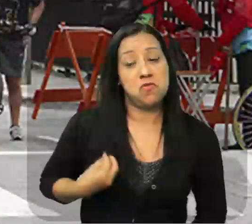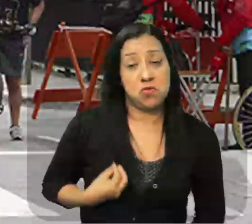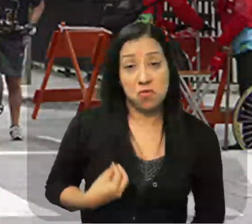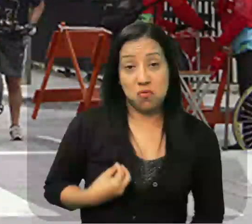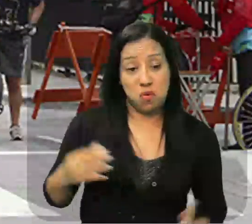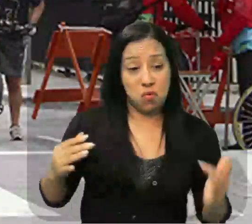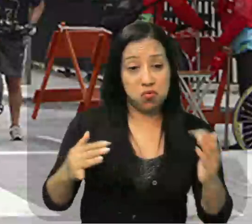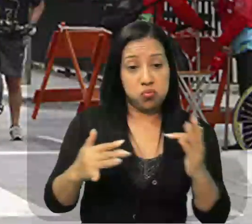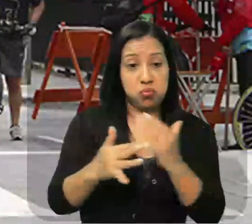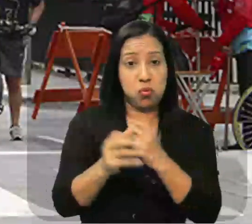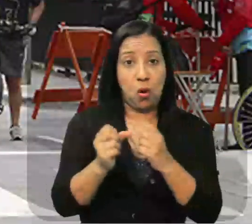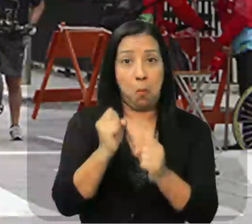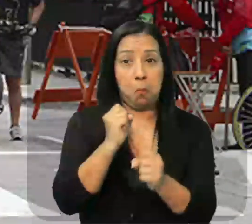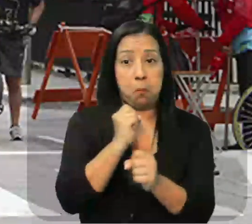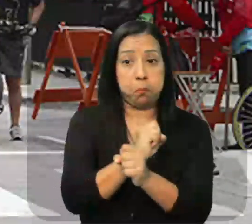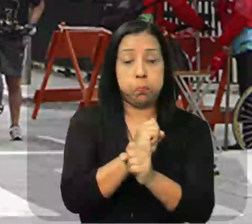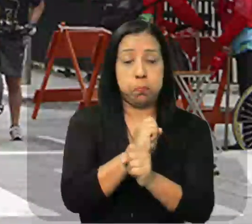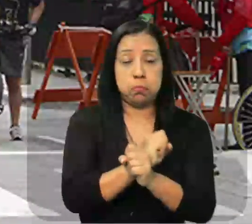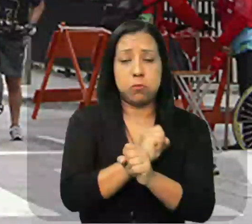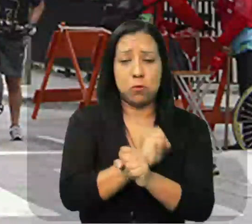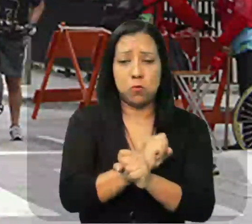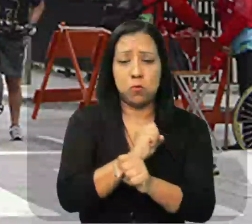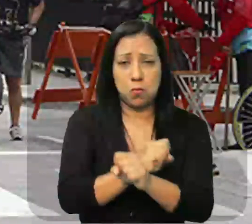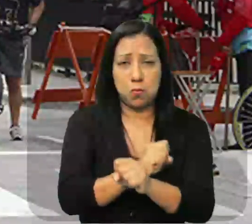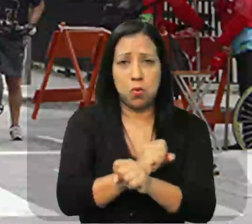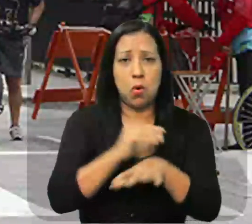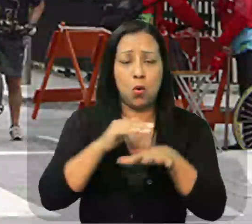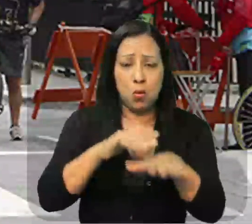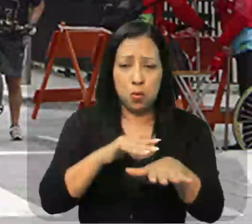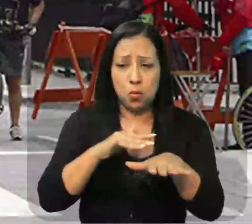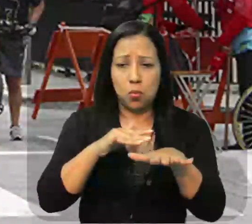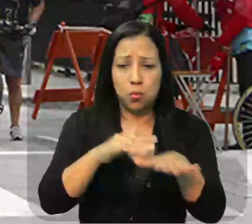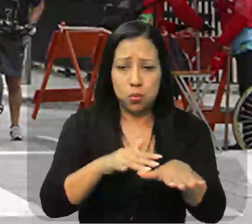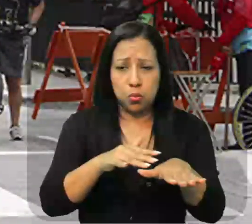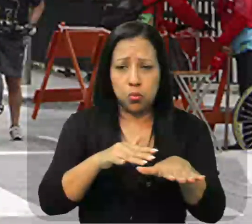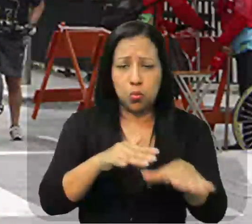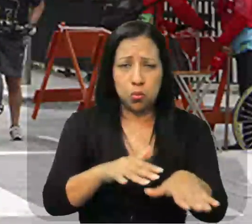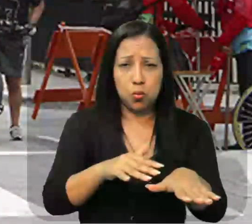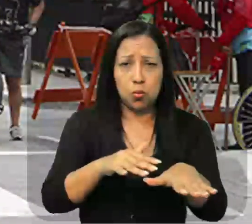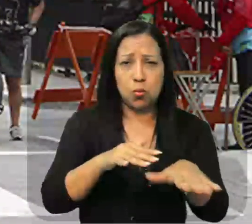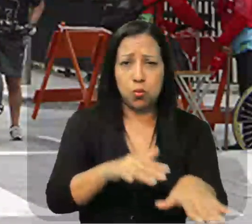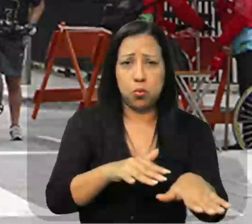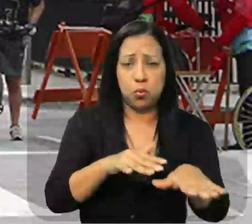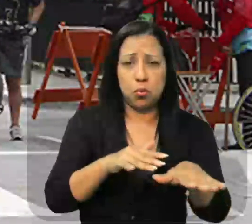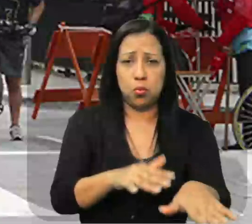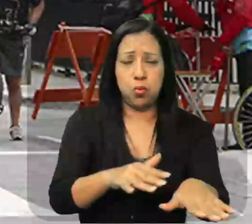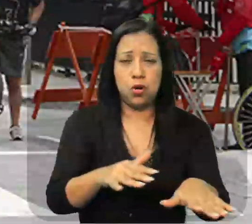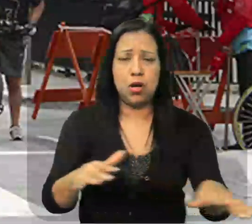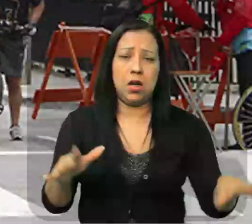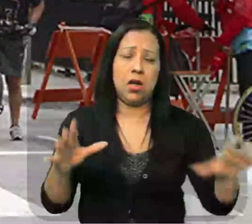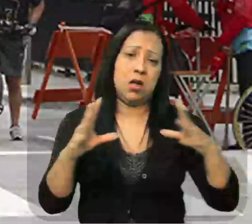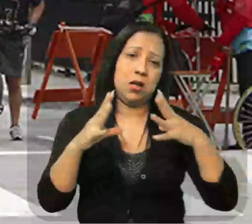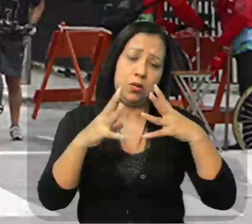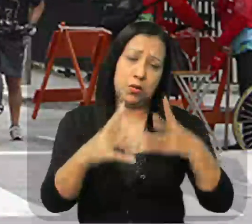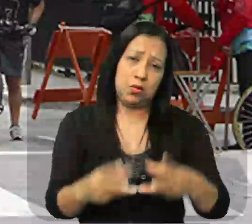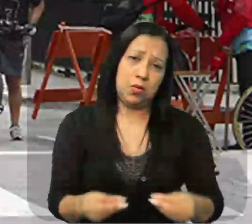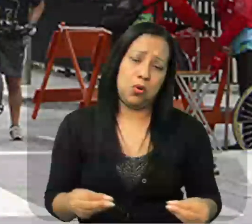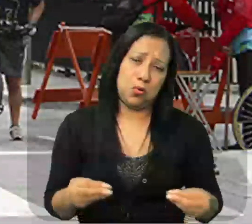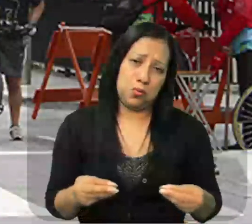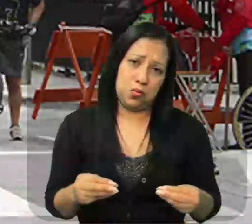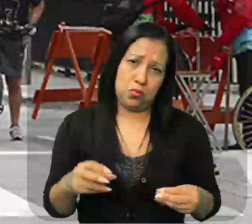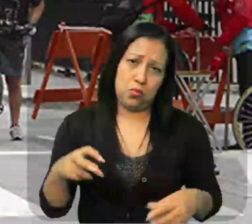no trânsito, estão lá engarrafados, ok? E todos os carros